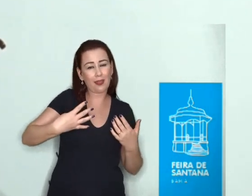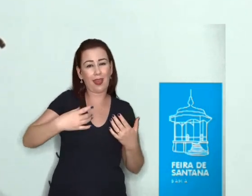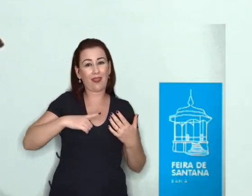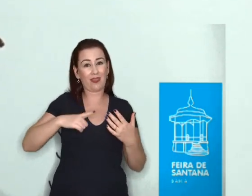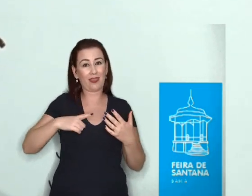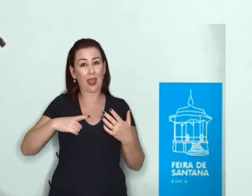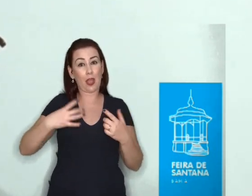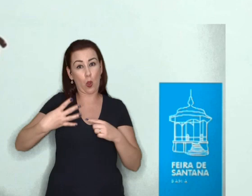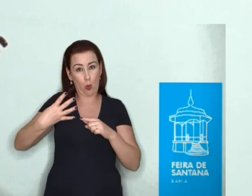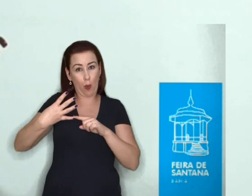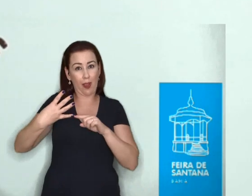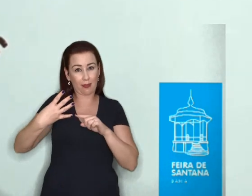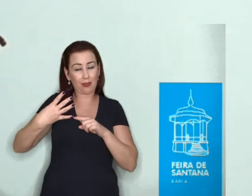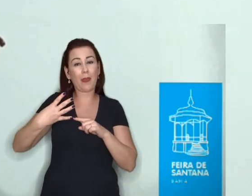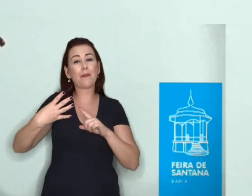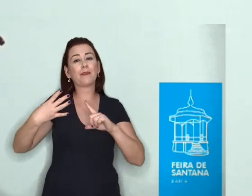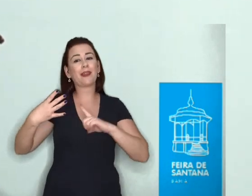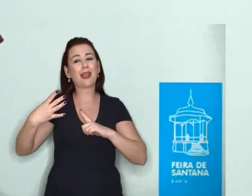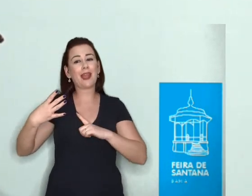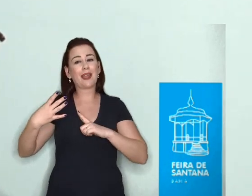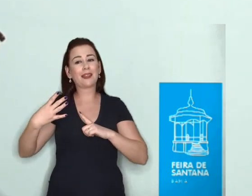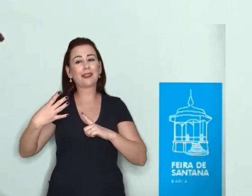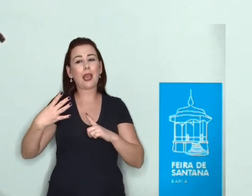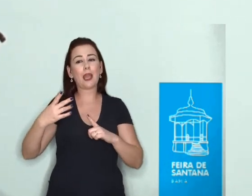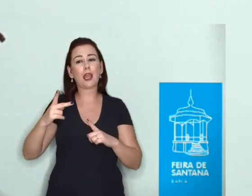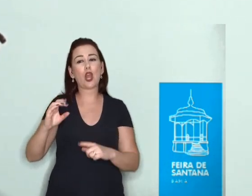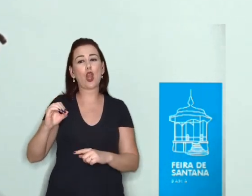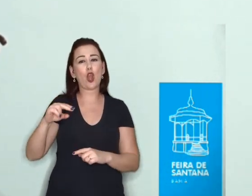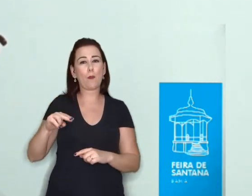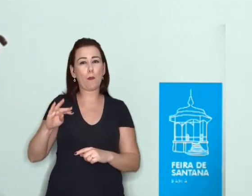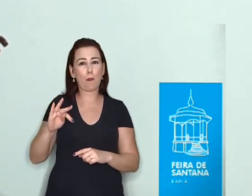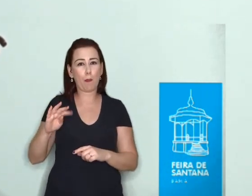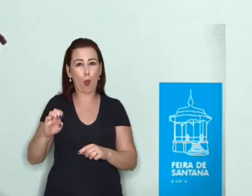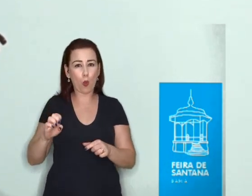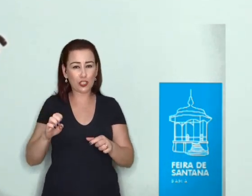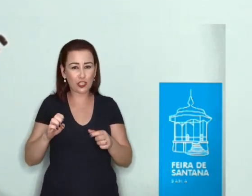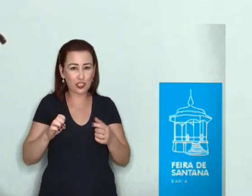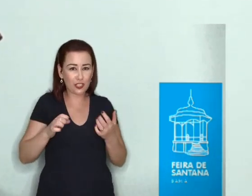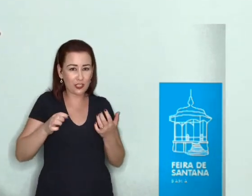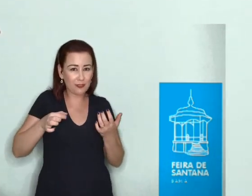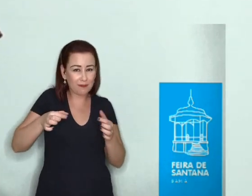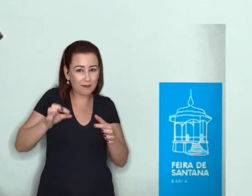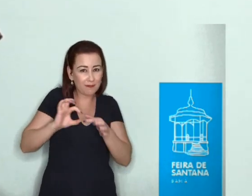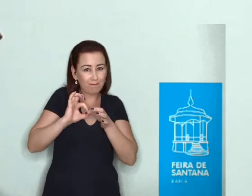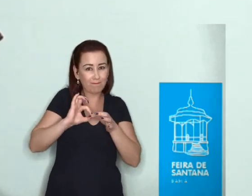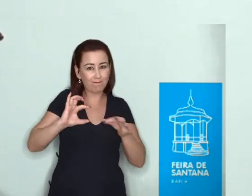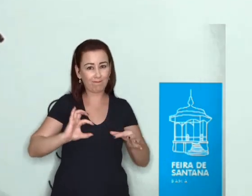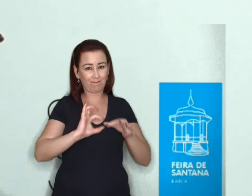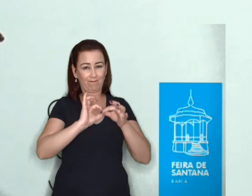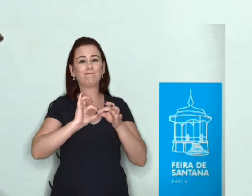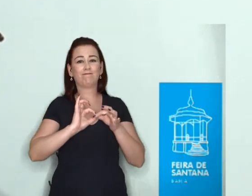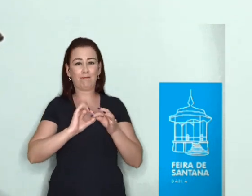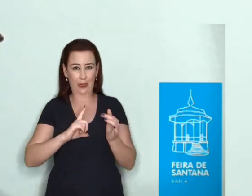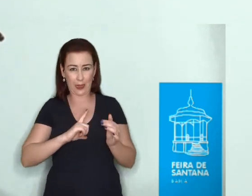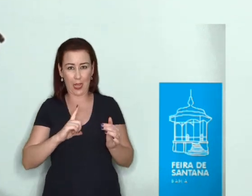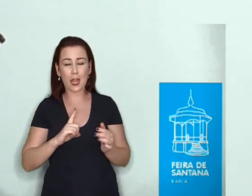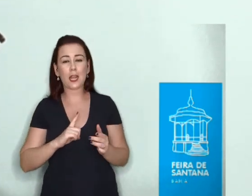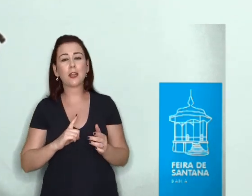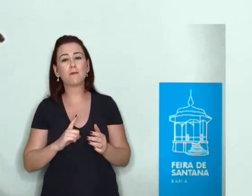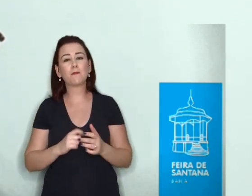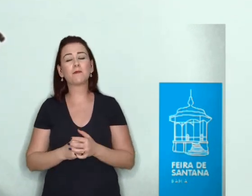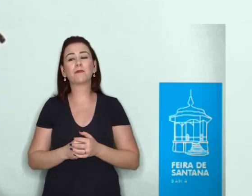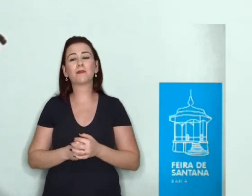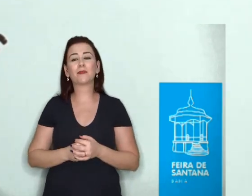quinta no caso, quando eu coloco na quarta posição eu vou ter a ponte, né, o piezo aqui da ponte com esse daqui.